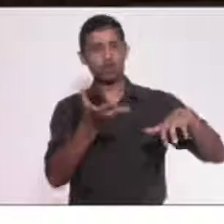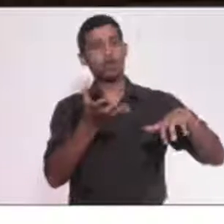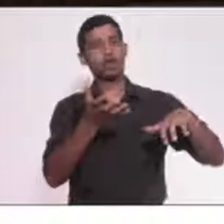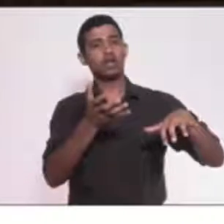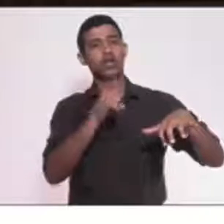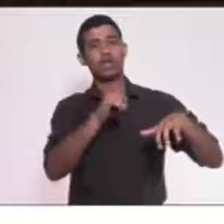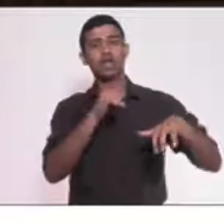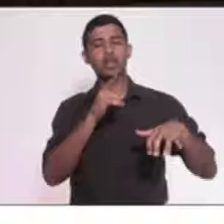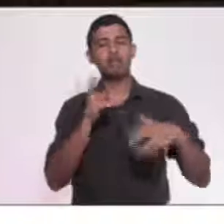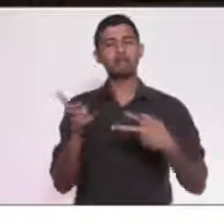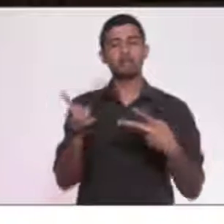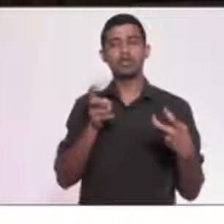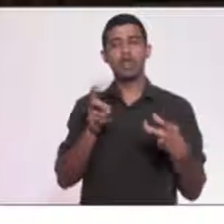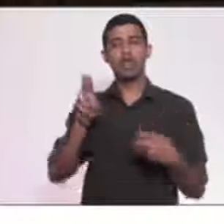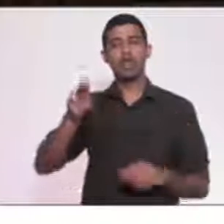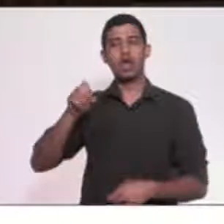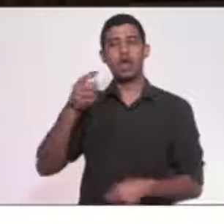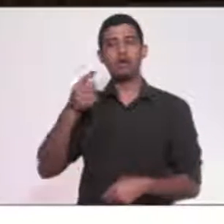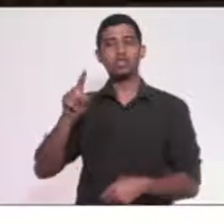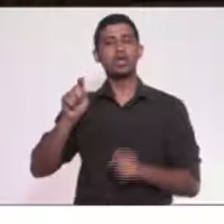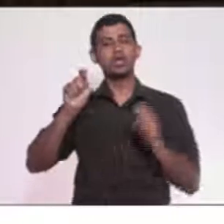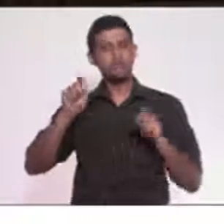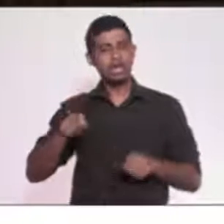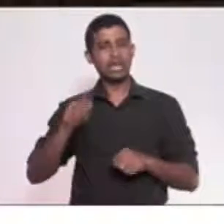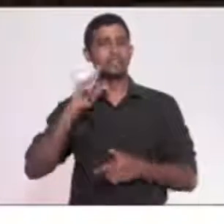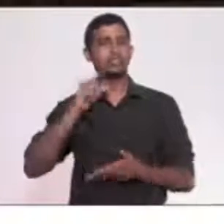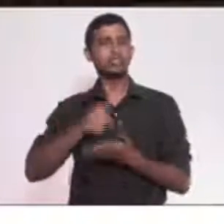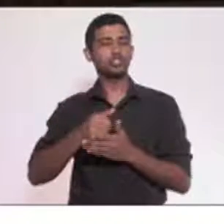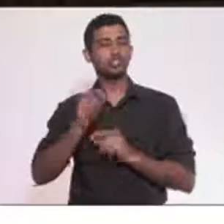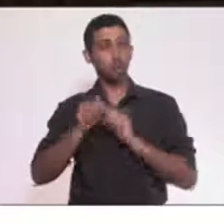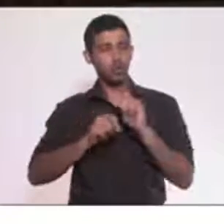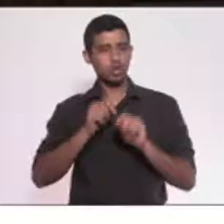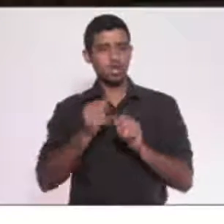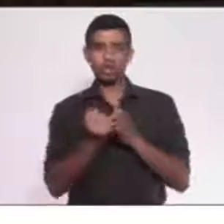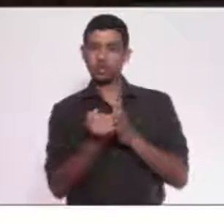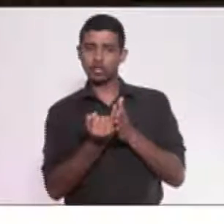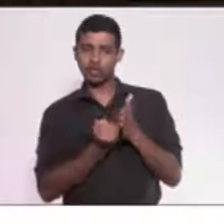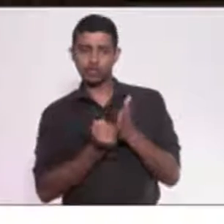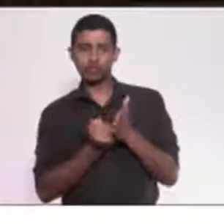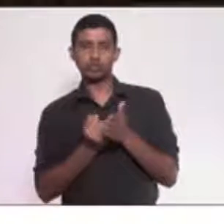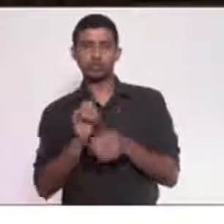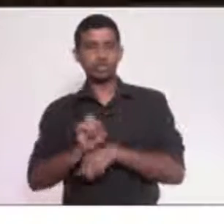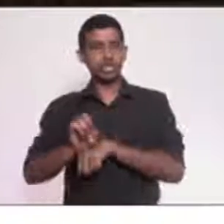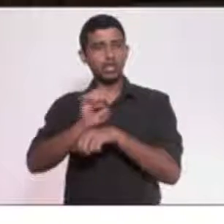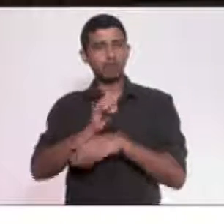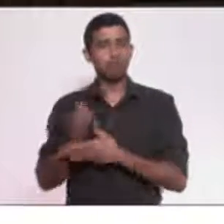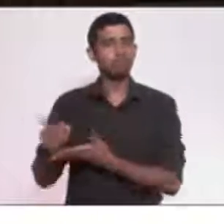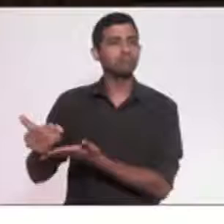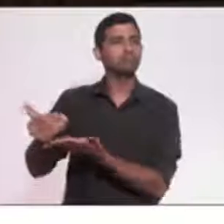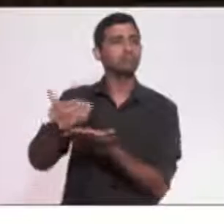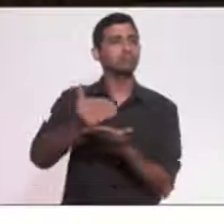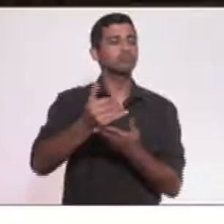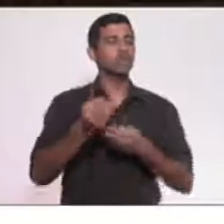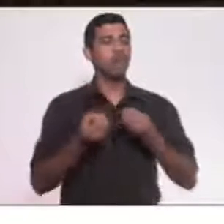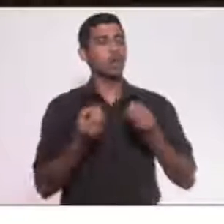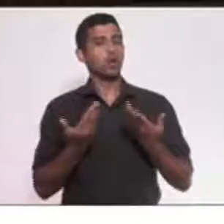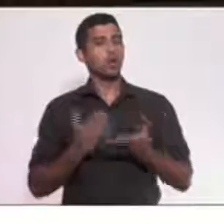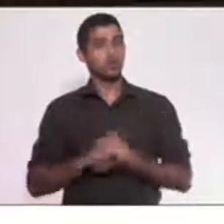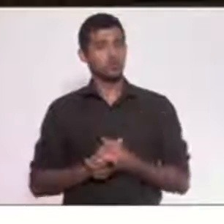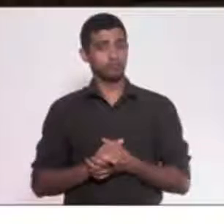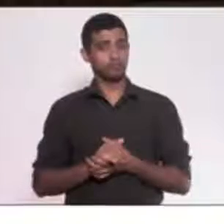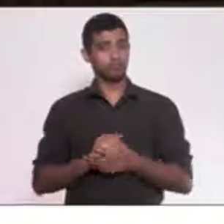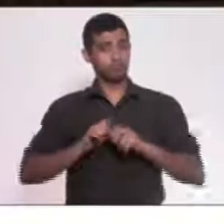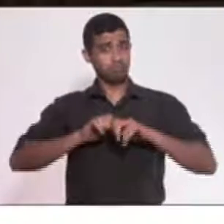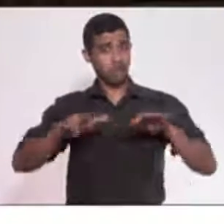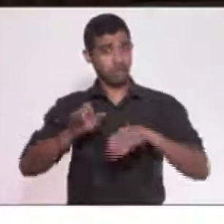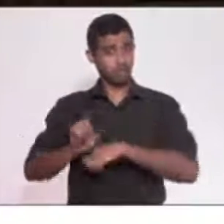poderia decidir como que um tributo estadual pode ou não pode ser recolhido, com repercussão sobre os estados e sobre os